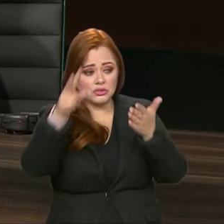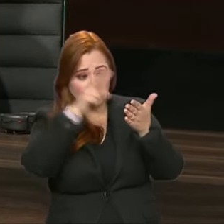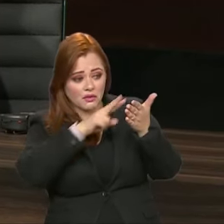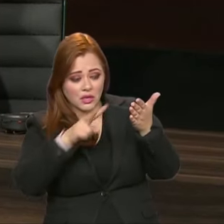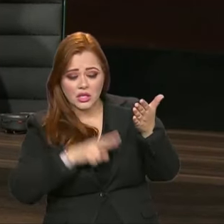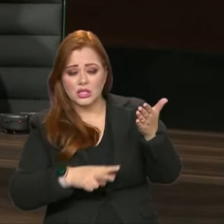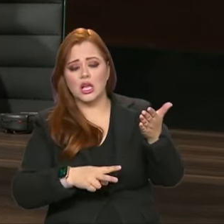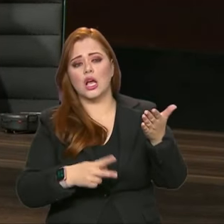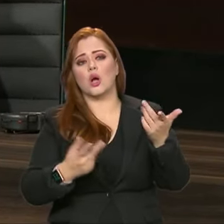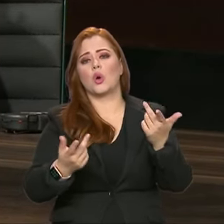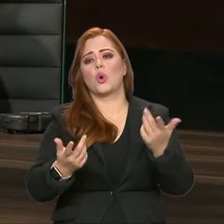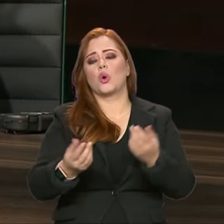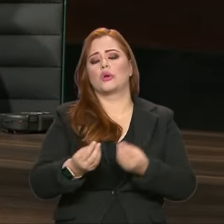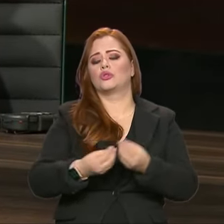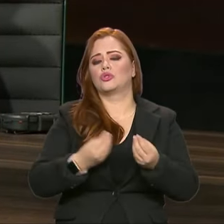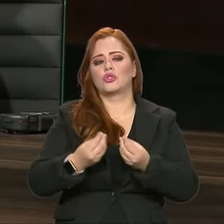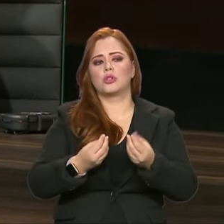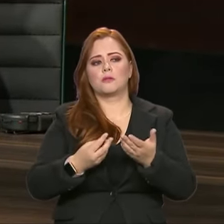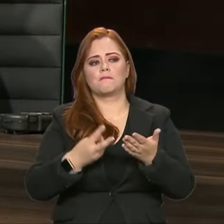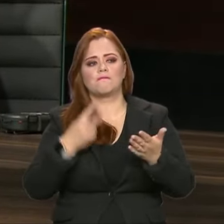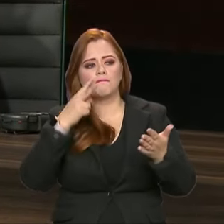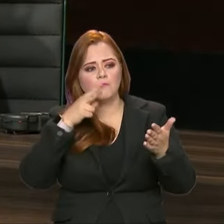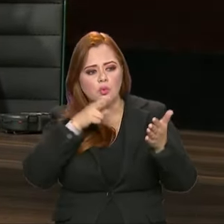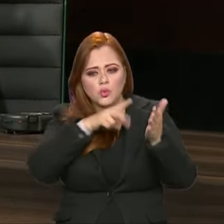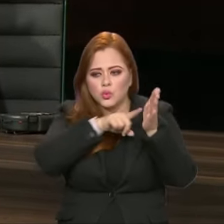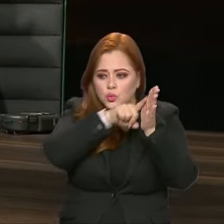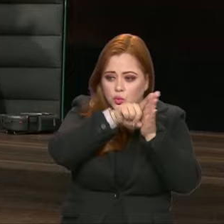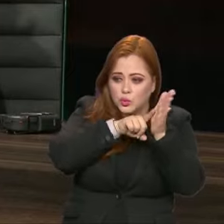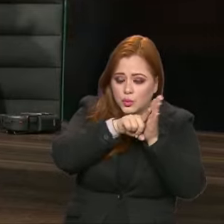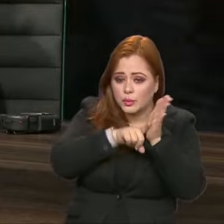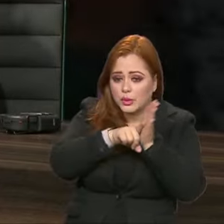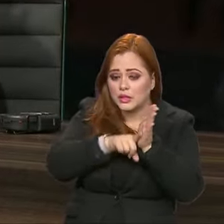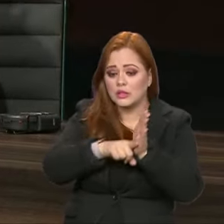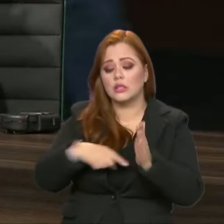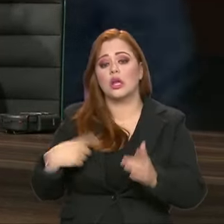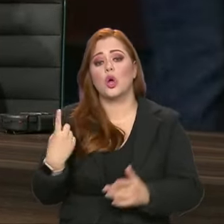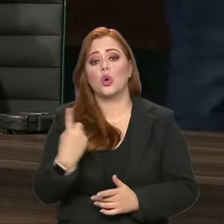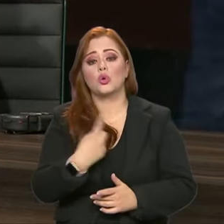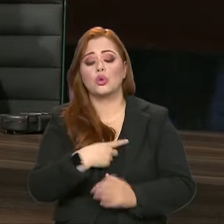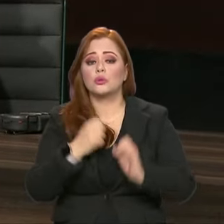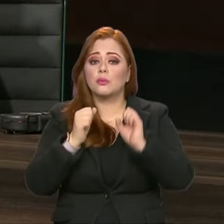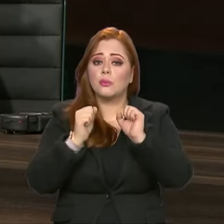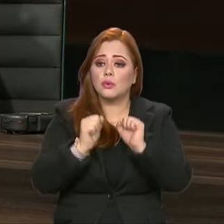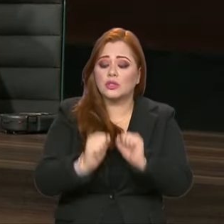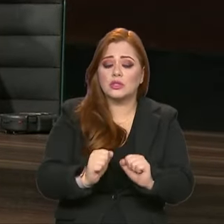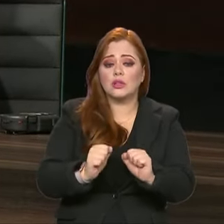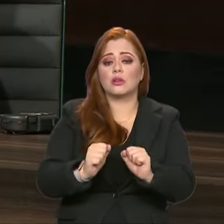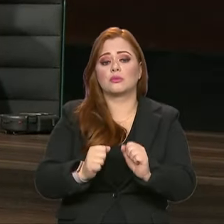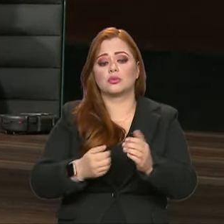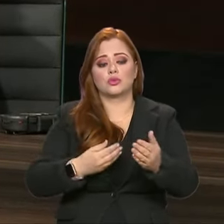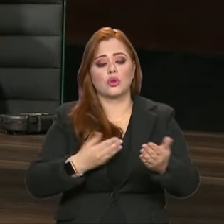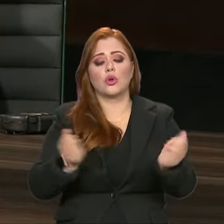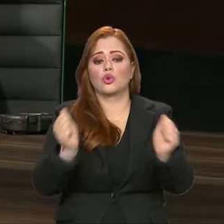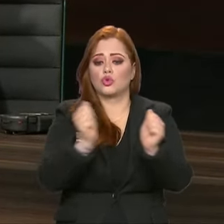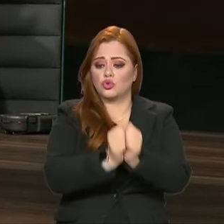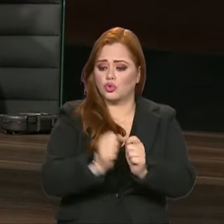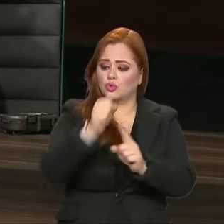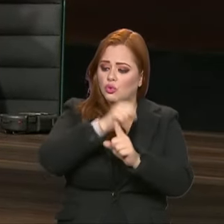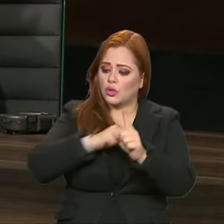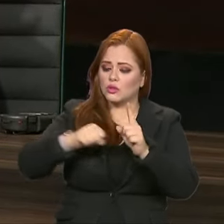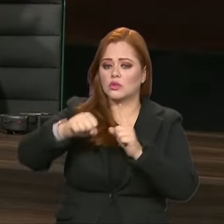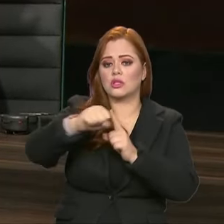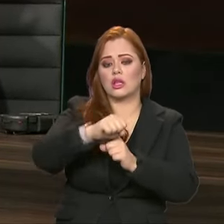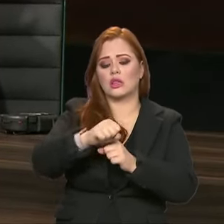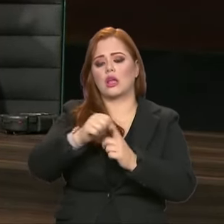avaliação, mecanismos de monitoramento, nos quais possamos articular a sociedade civil, os movimentos